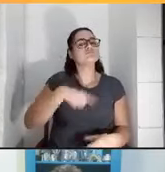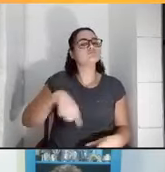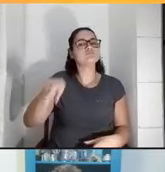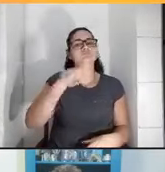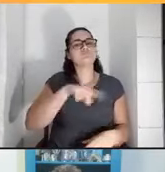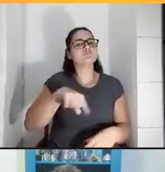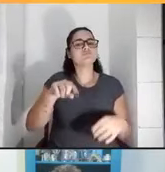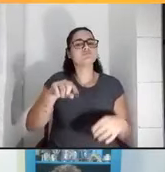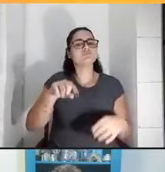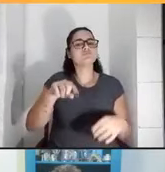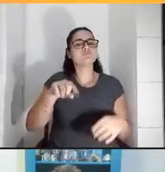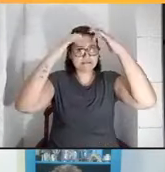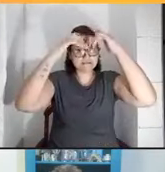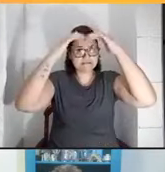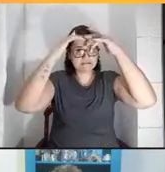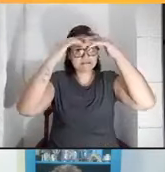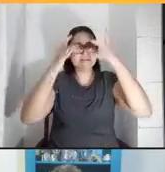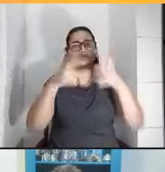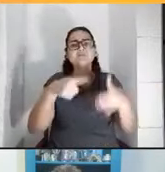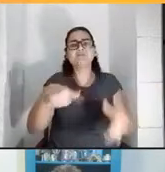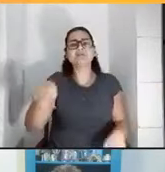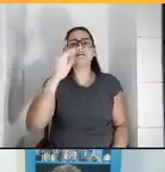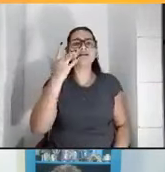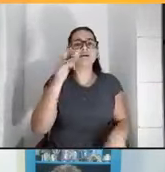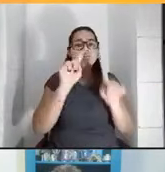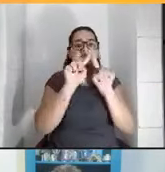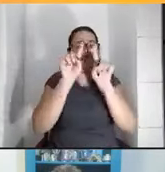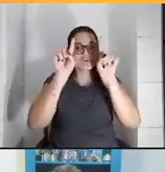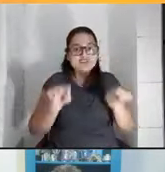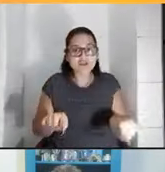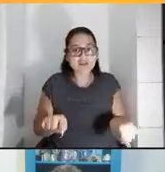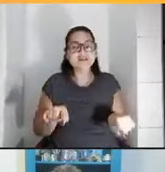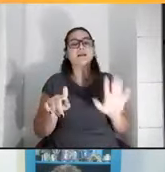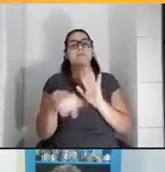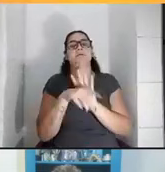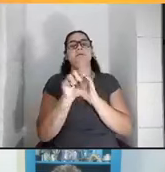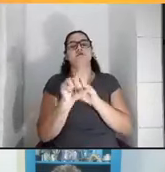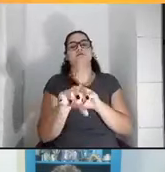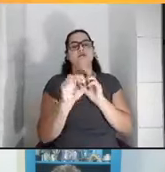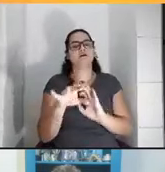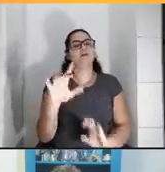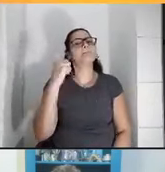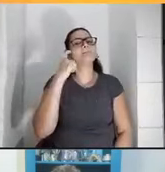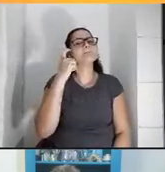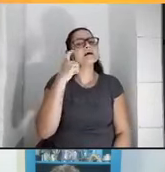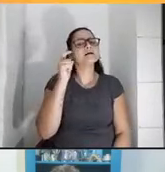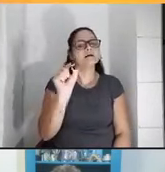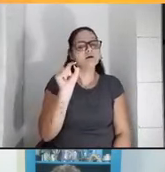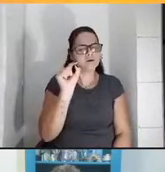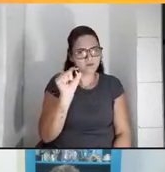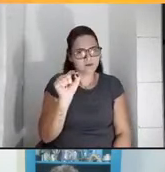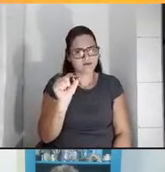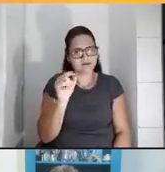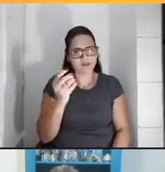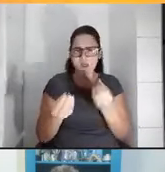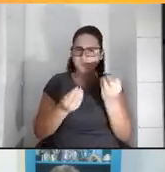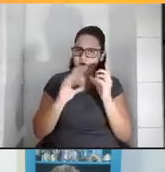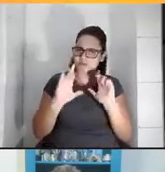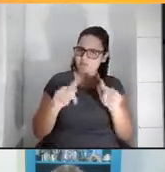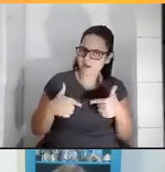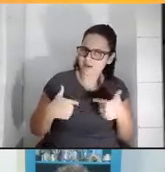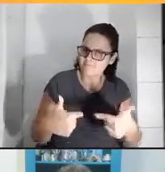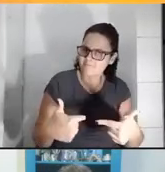cabeça dos funcionários da educação tendo que enfrentar essas questões,